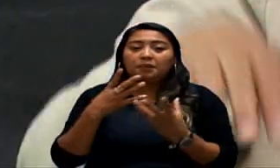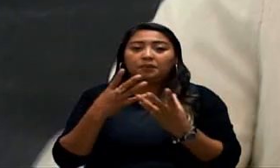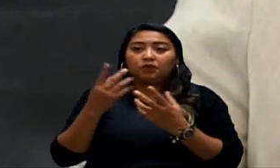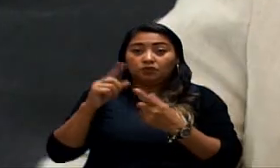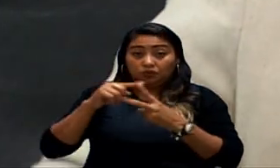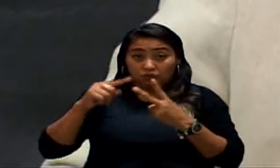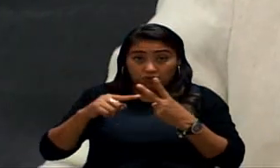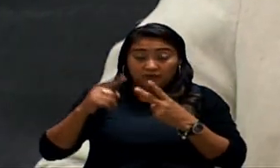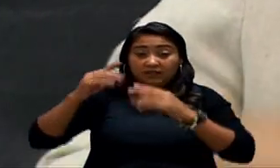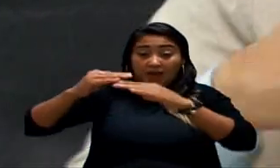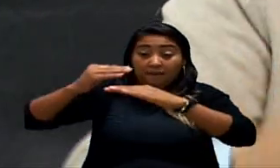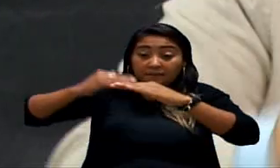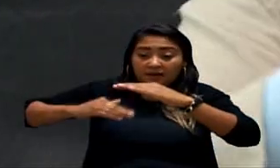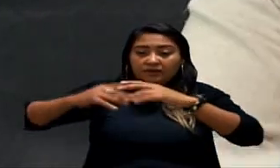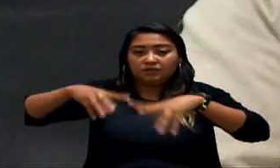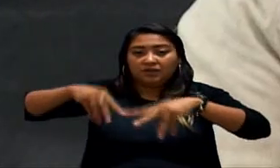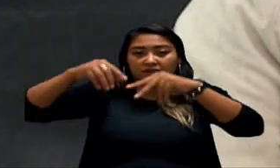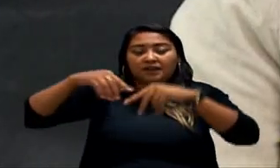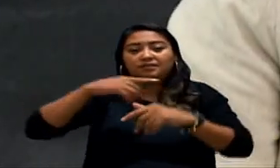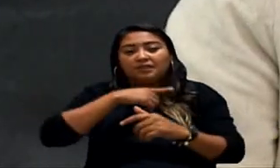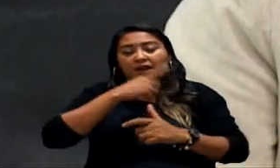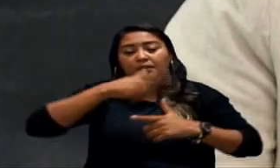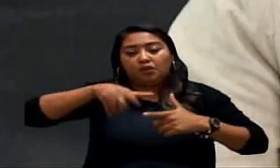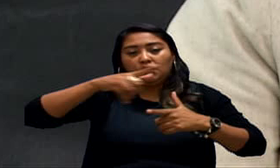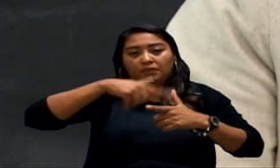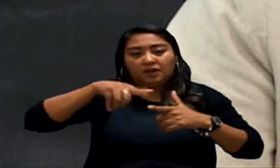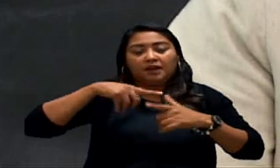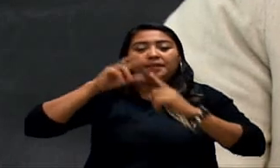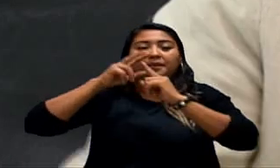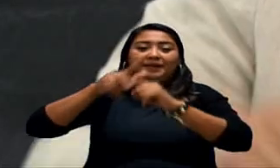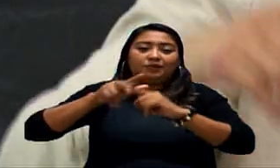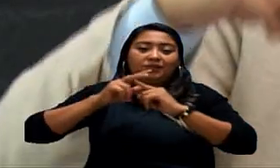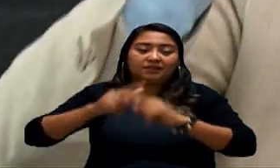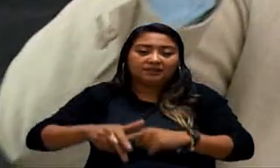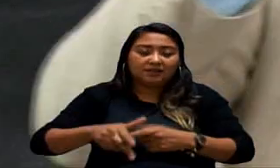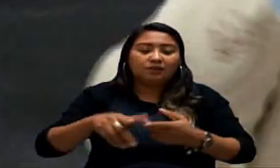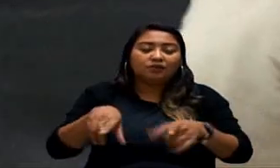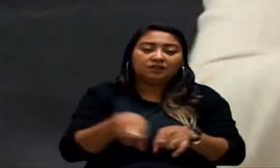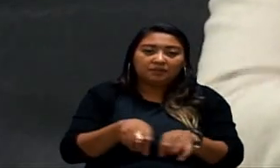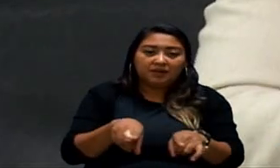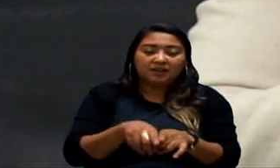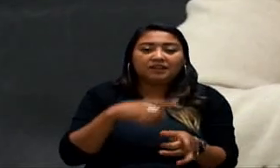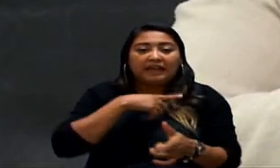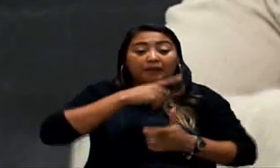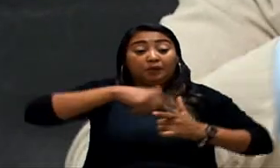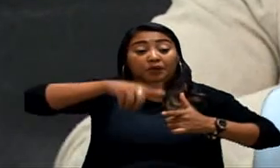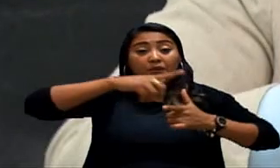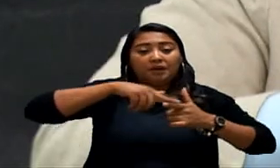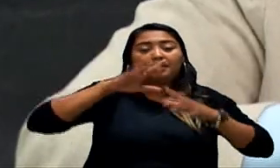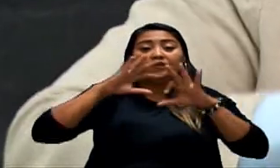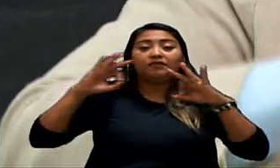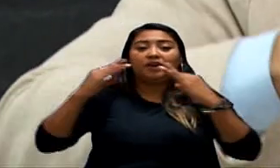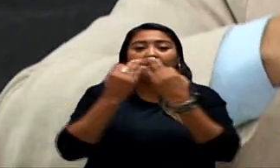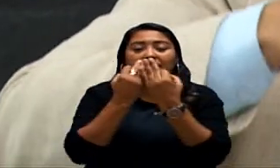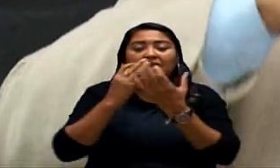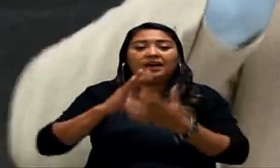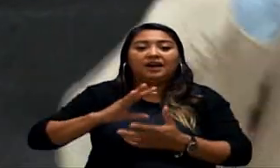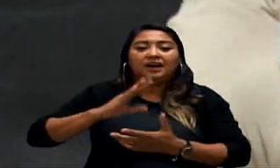outros 2 que são abaixo, temos os problemas de manutenção, temos os problemas das famílias que